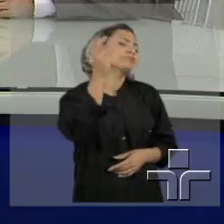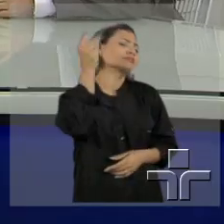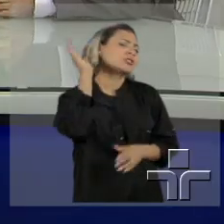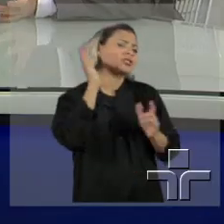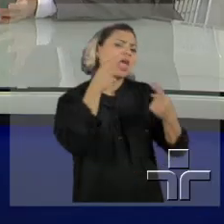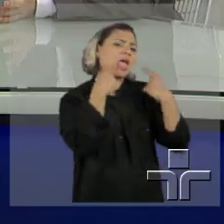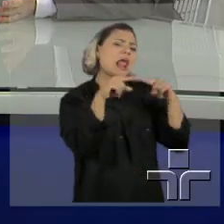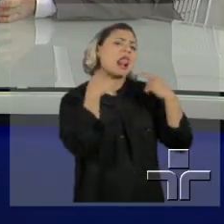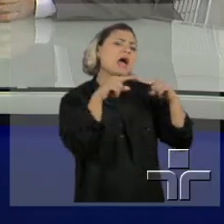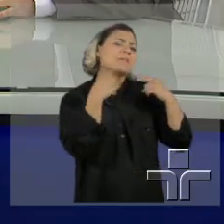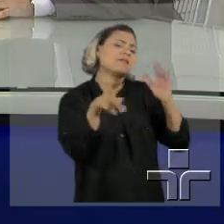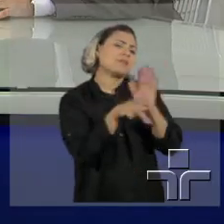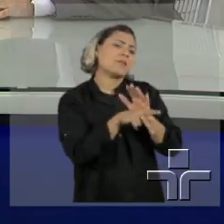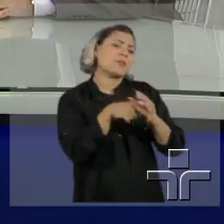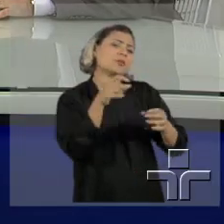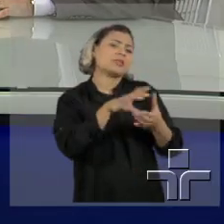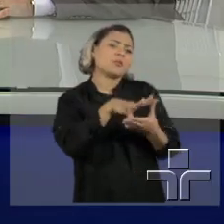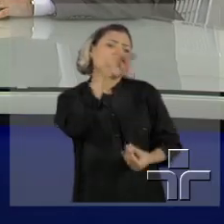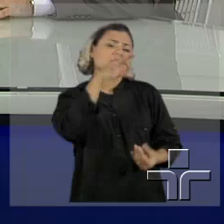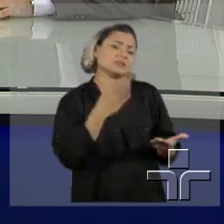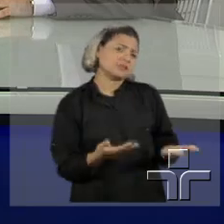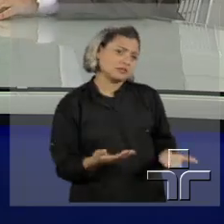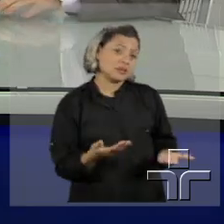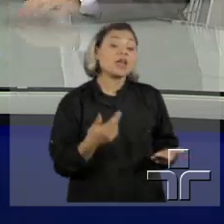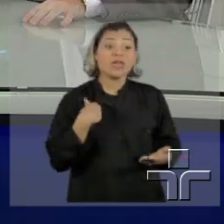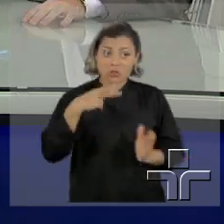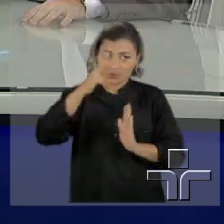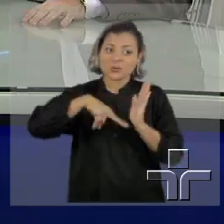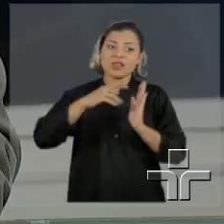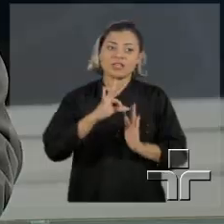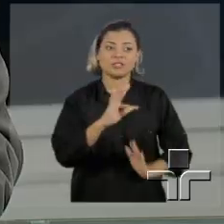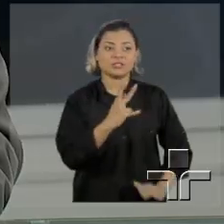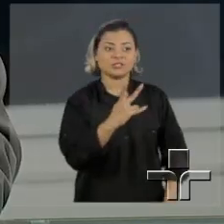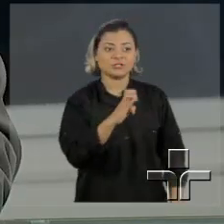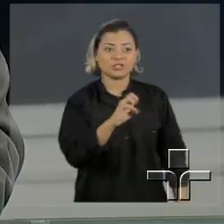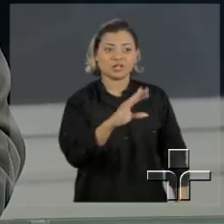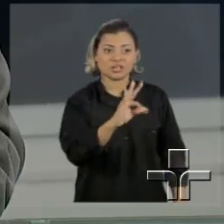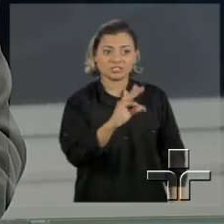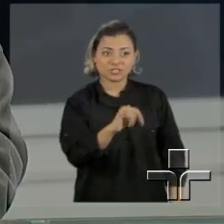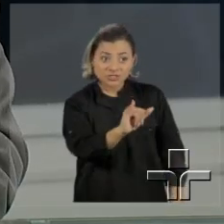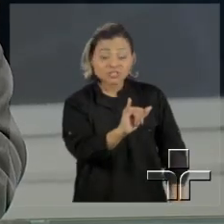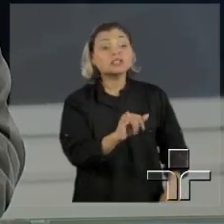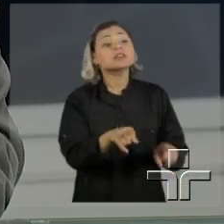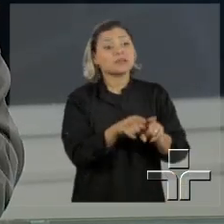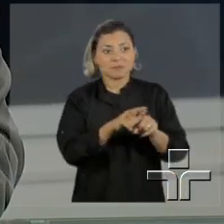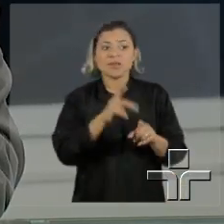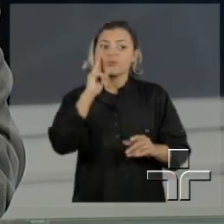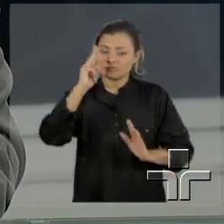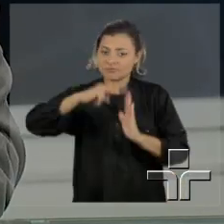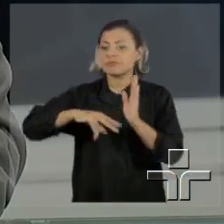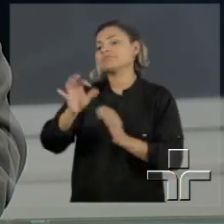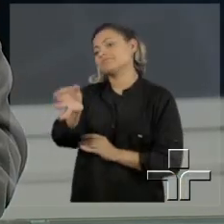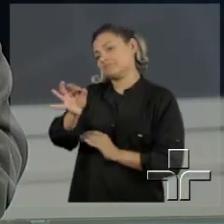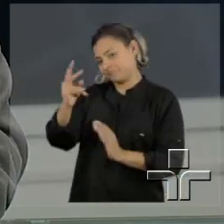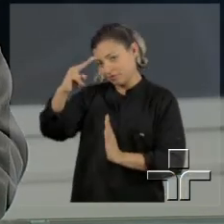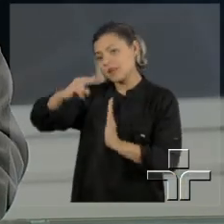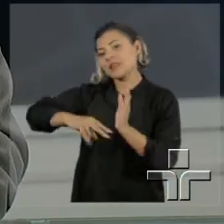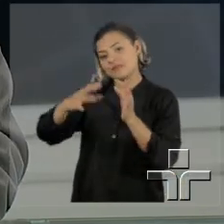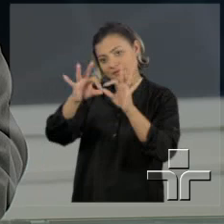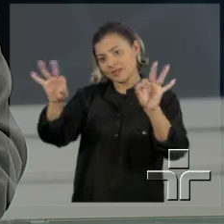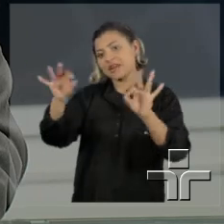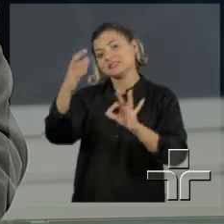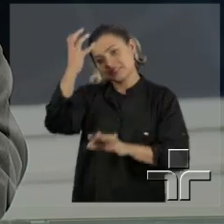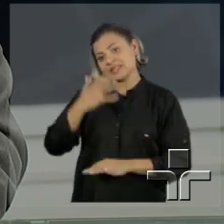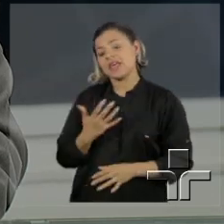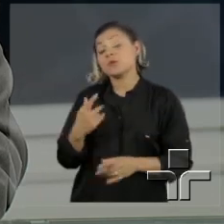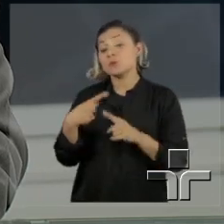Ele reclama. Recentemente eu estou lendo os discursos do Churchill para um capítulo que eu estou escrevendo e é célebre essa frase dele, né? Olha, não é um bom